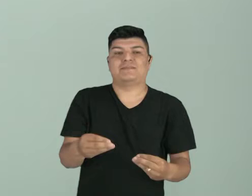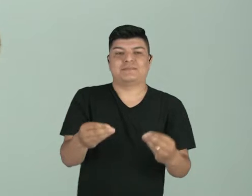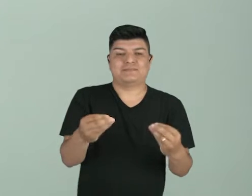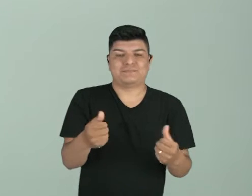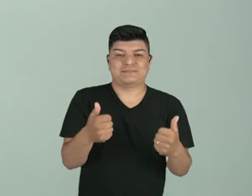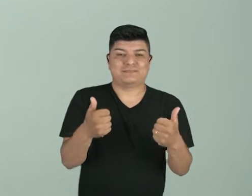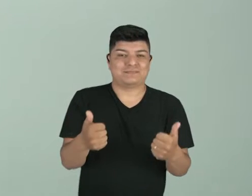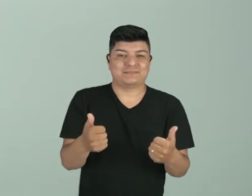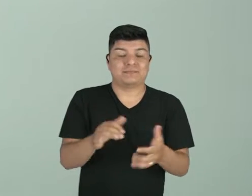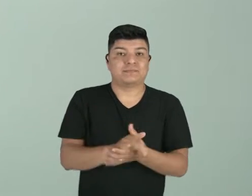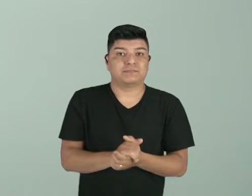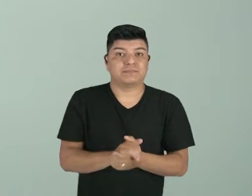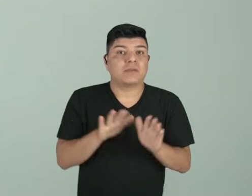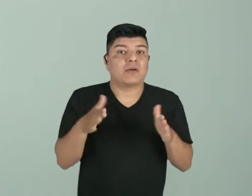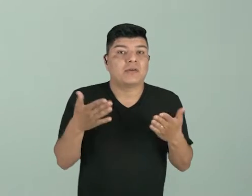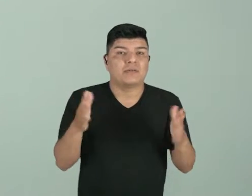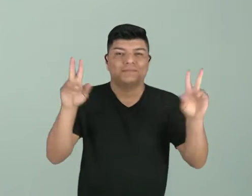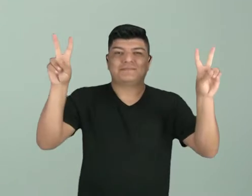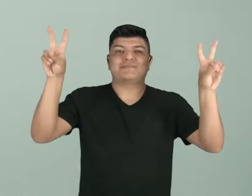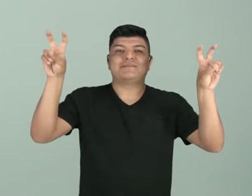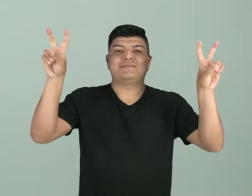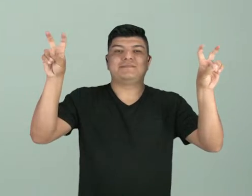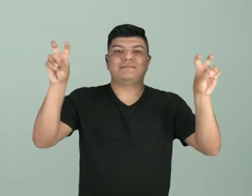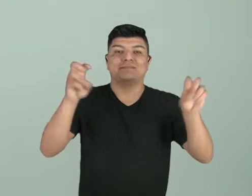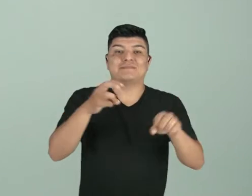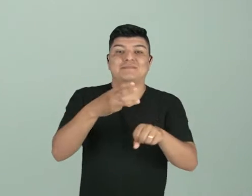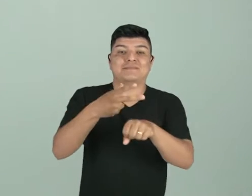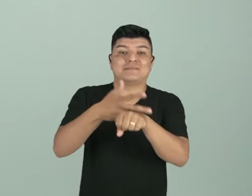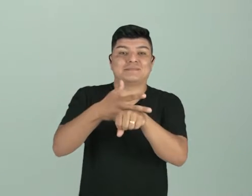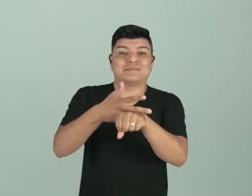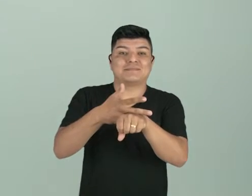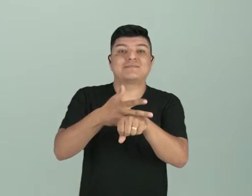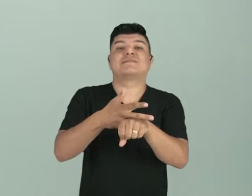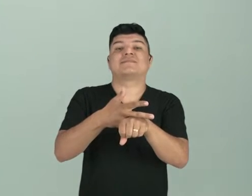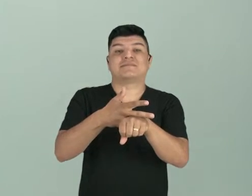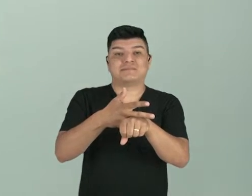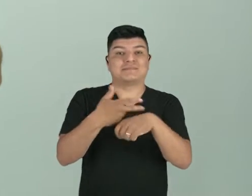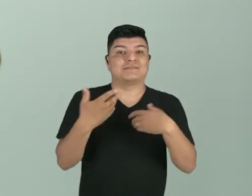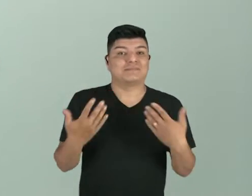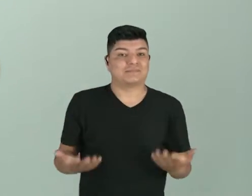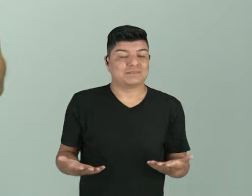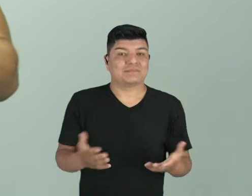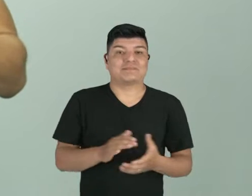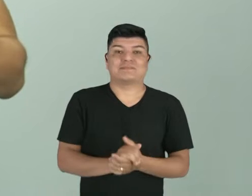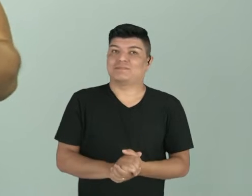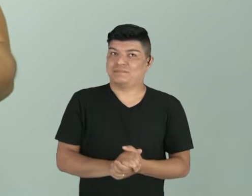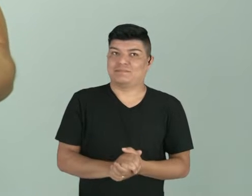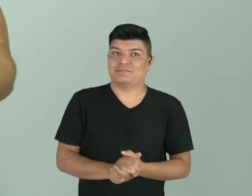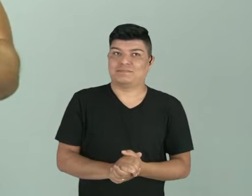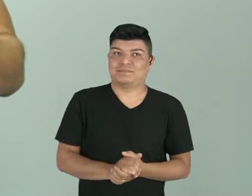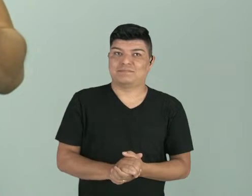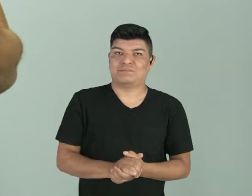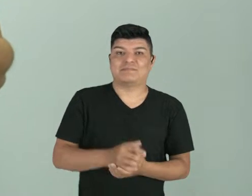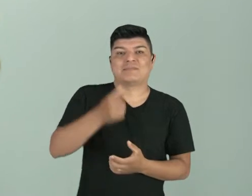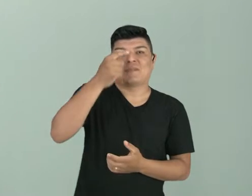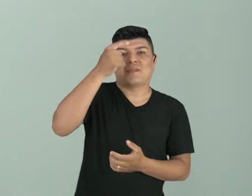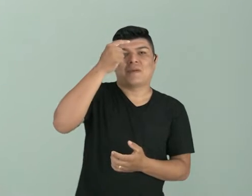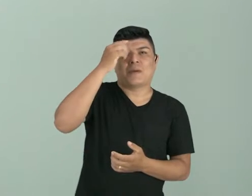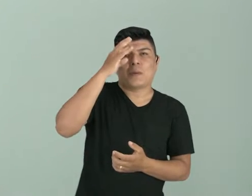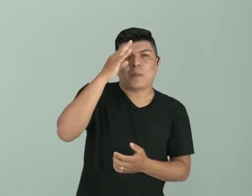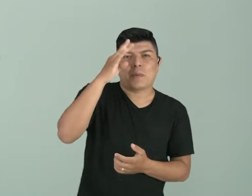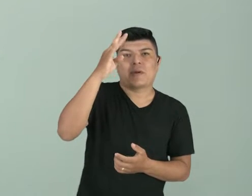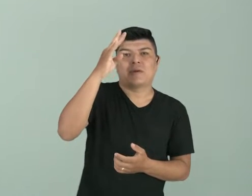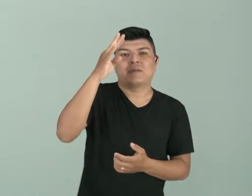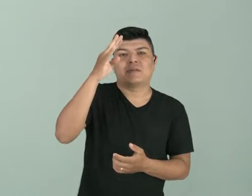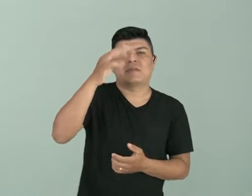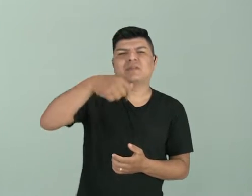vocês. E qual o tema desta videoaula? Nós iremos tratar a respeito do pensamento de Karl